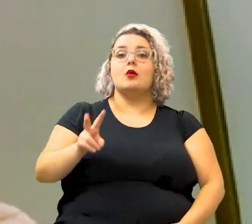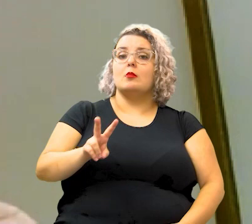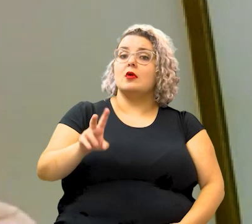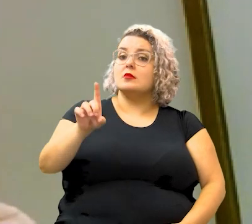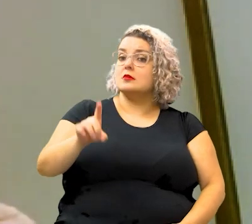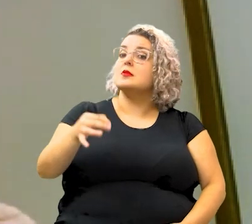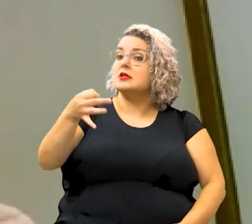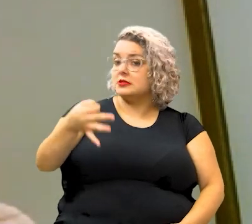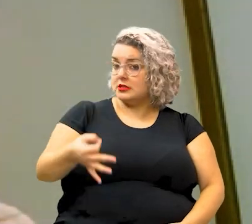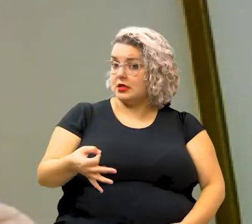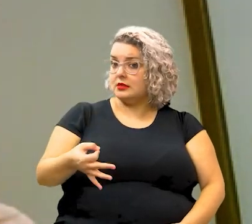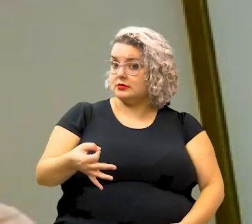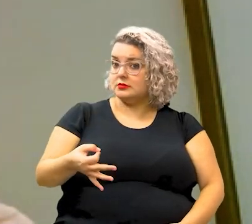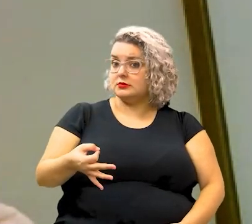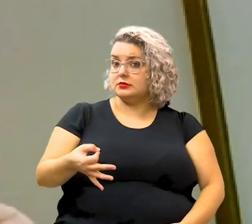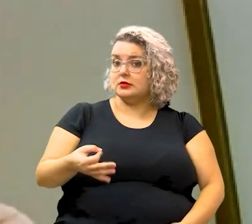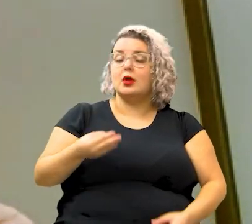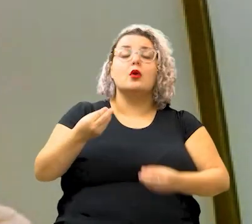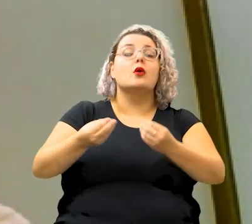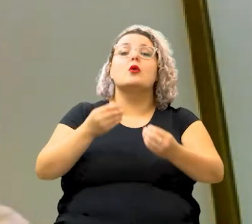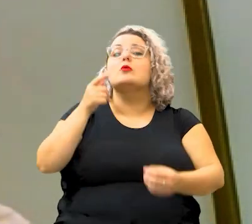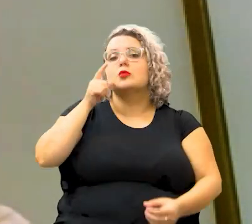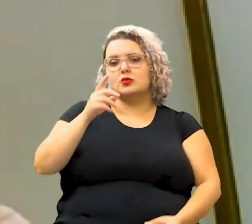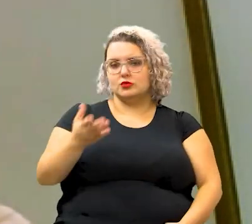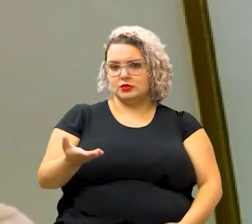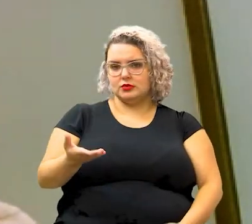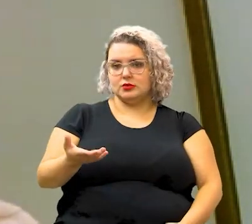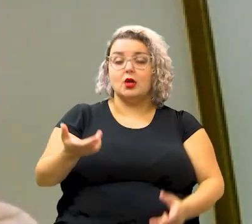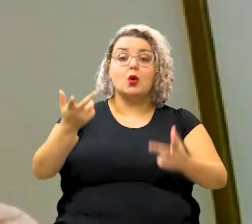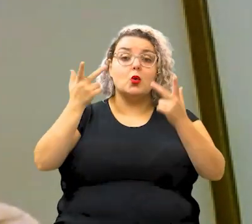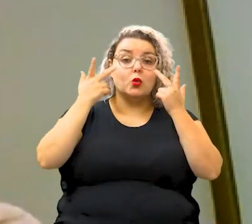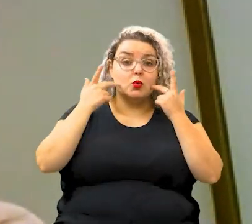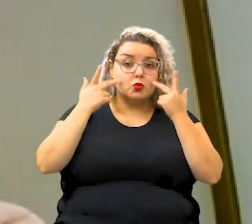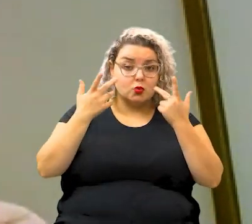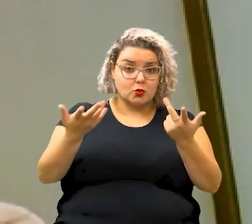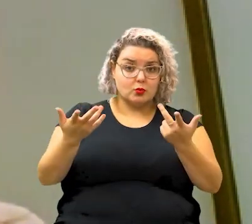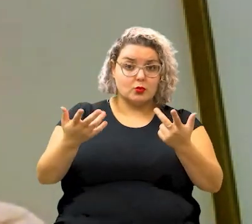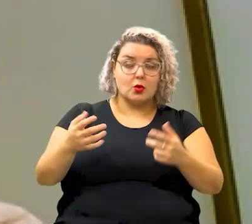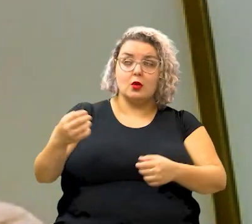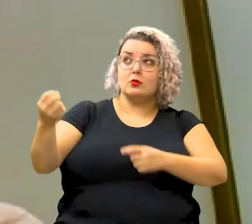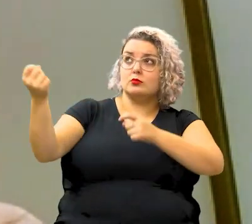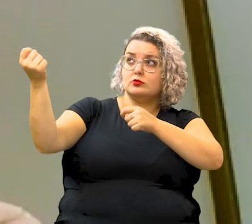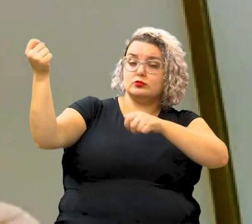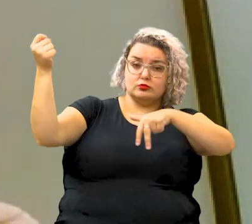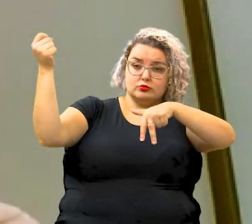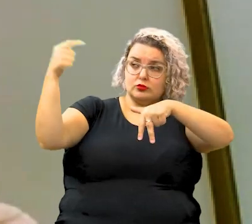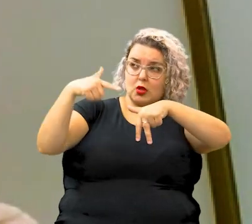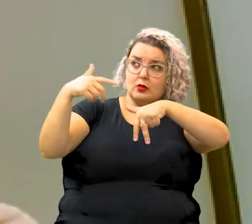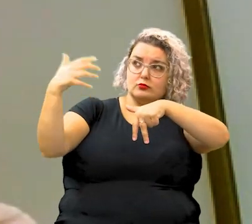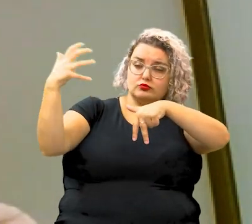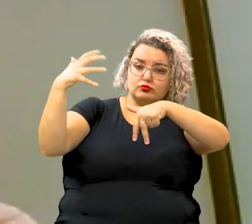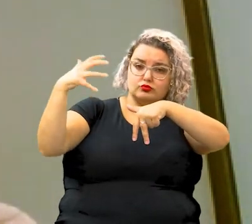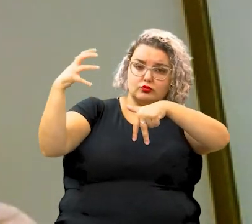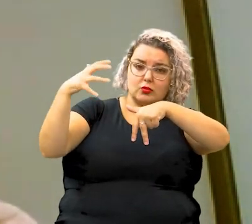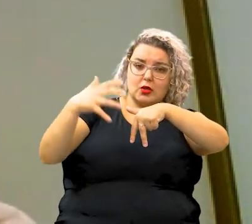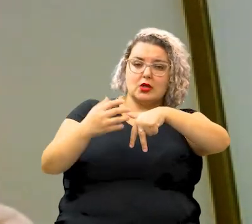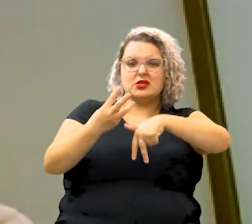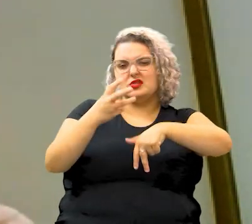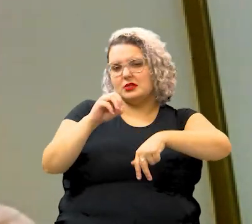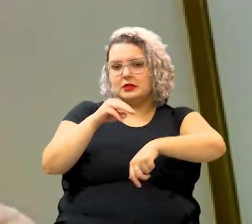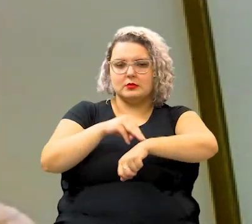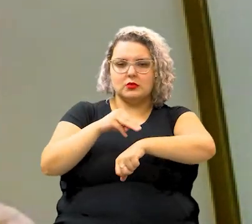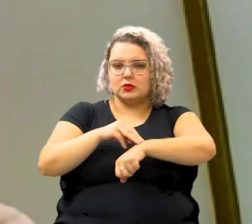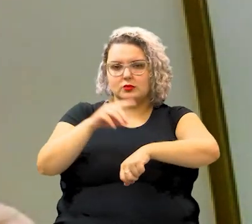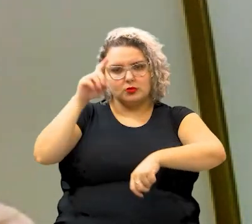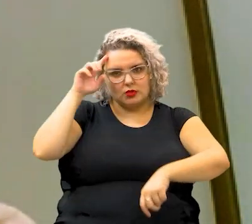uma vitamina D adequada. Como que a gente vai conseguir isso? Normalmente, a exposição solar de mais ou menos 30